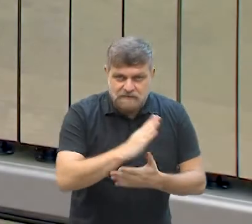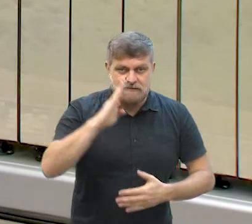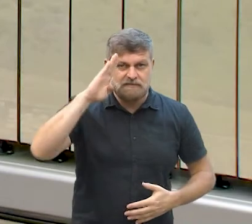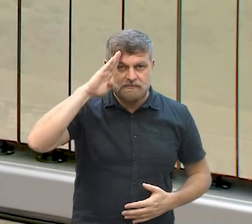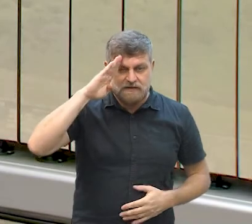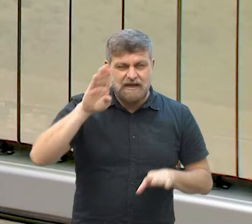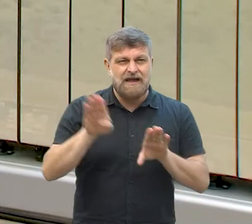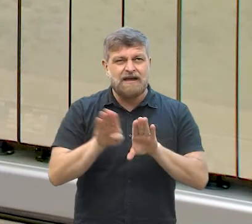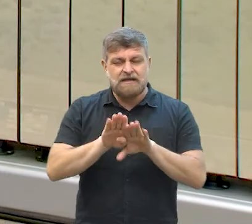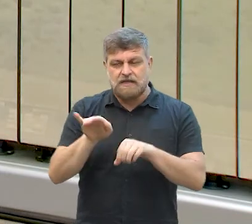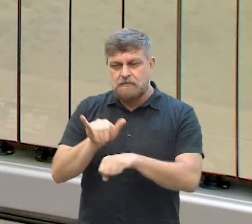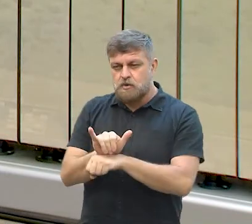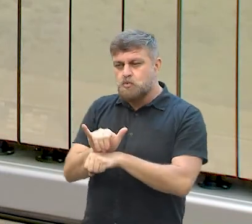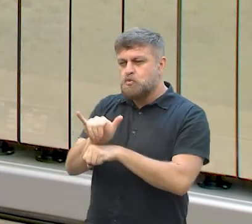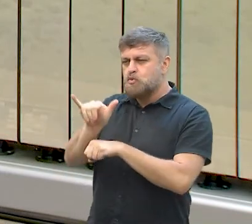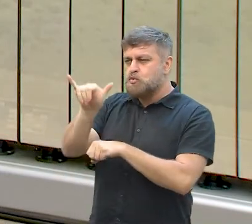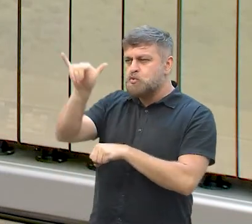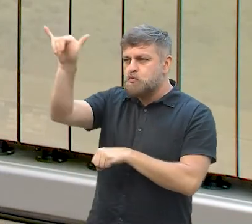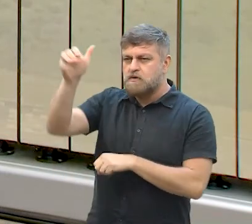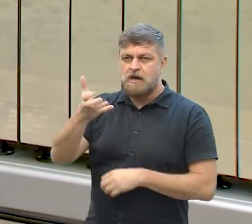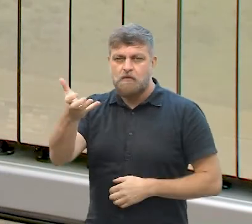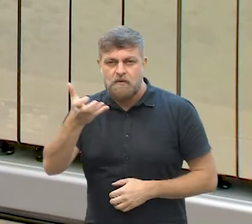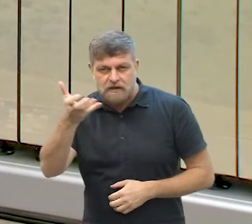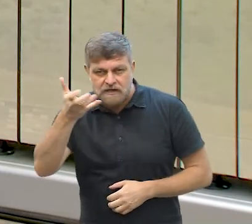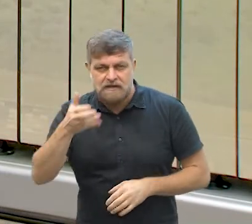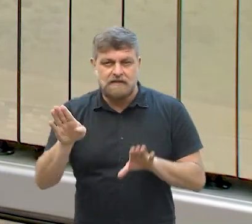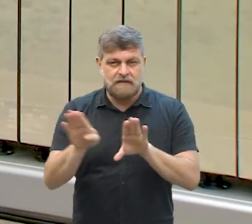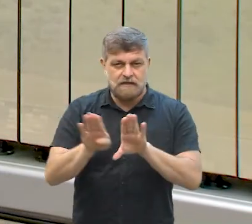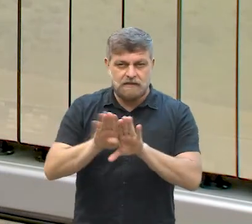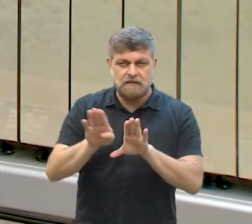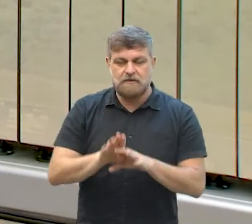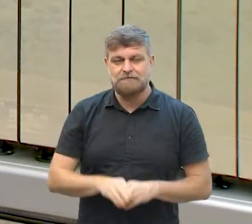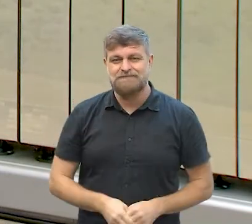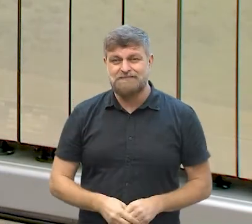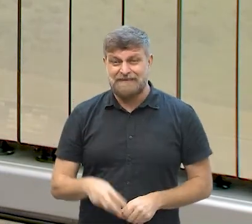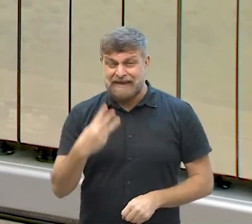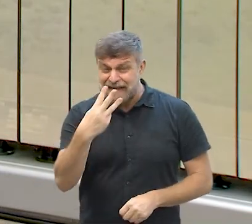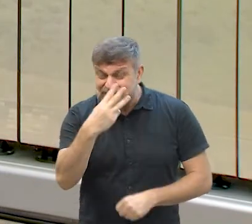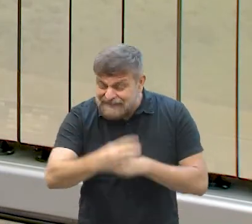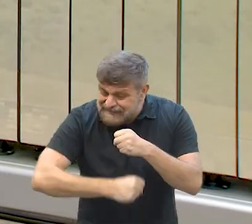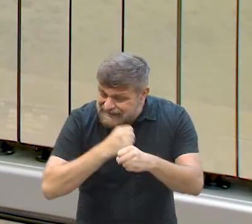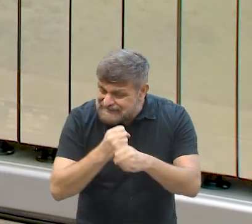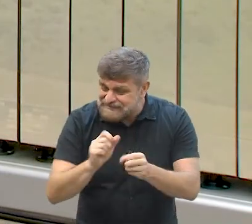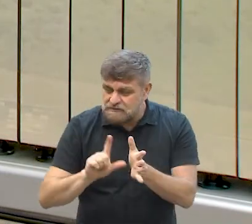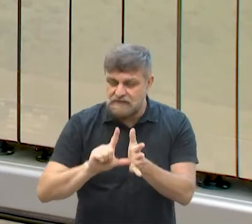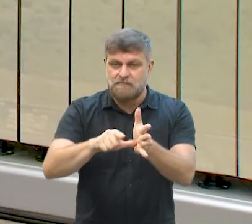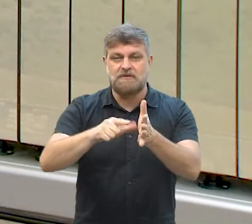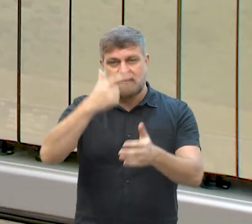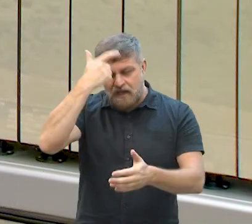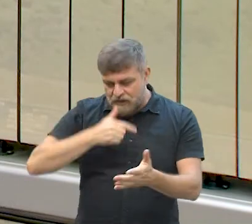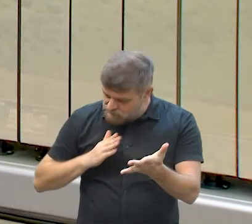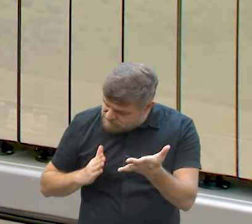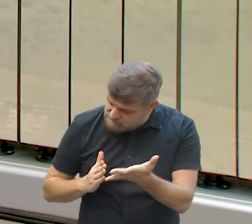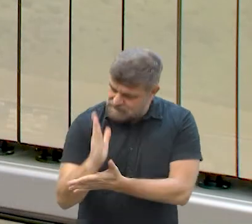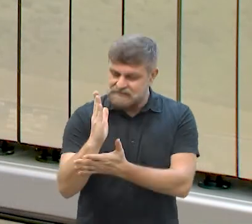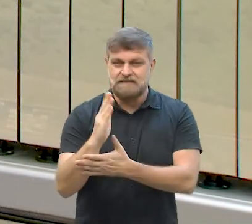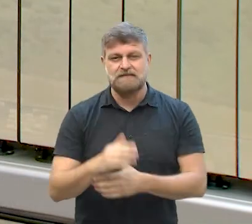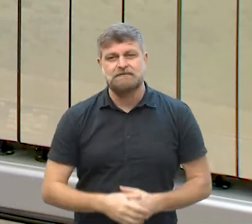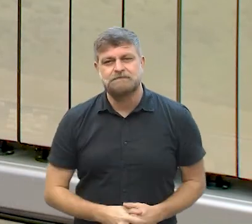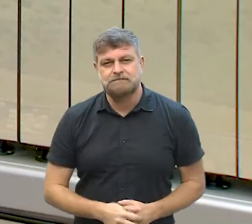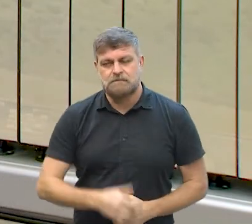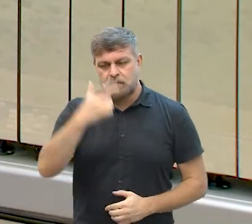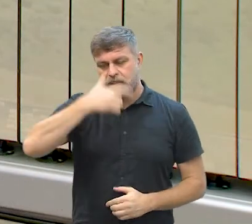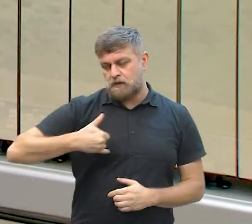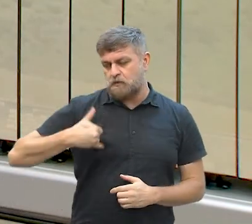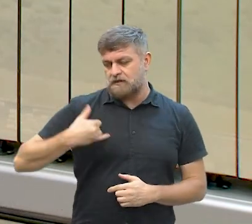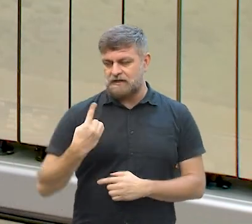lembro de prestar também para a aeronáutica, né, e Barro Branco. E eu só consegui passar, na verdade, 3 anos depois.